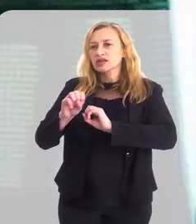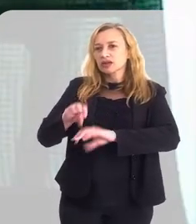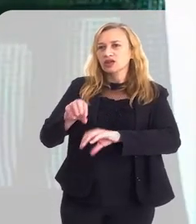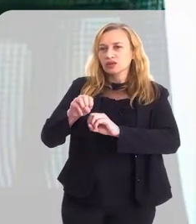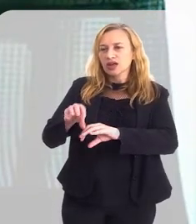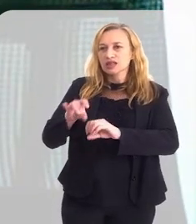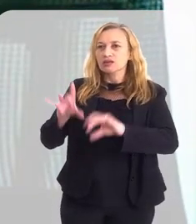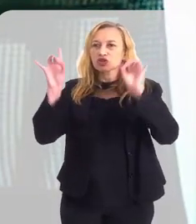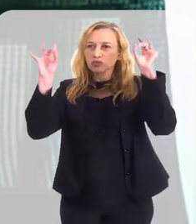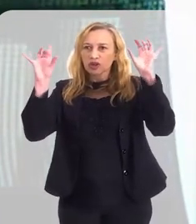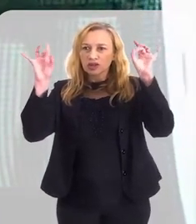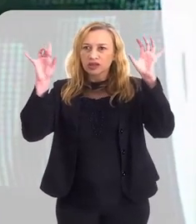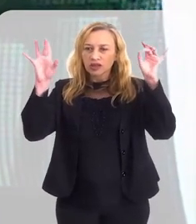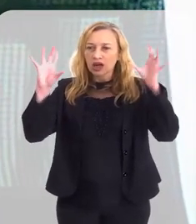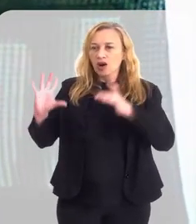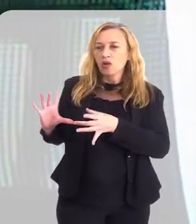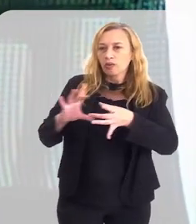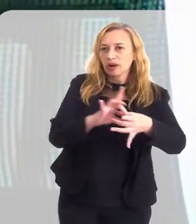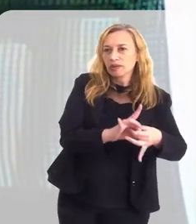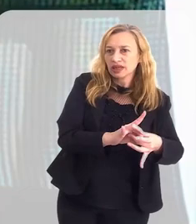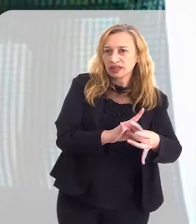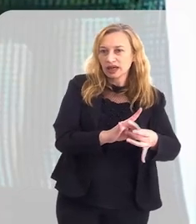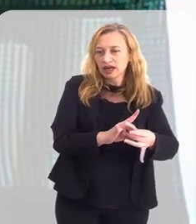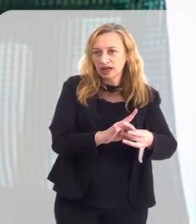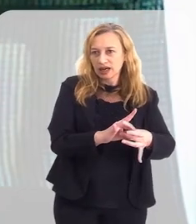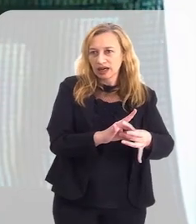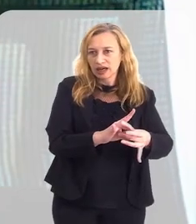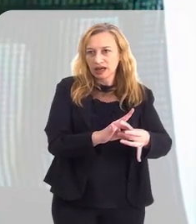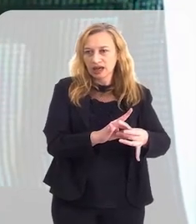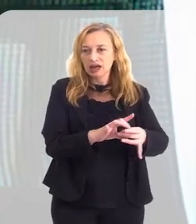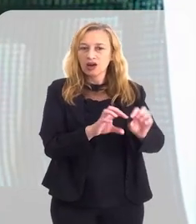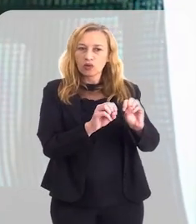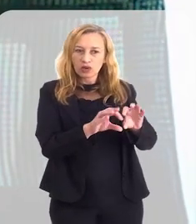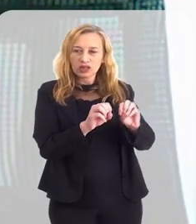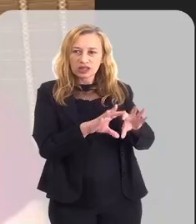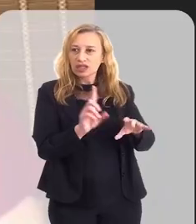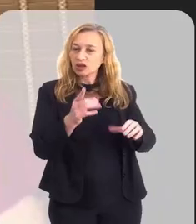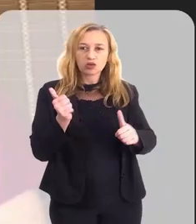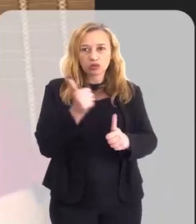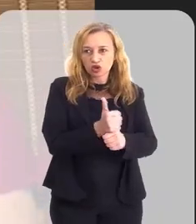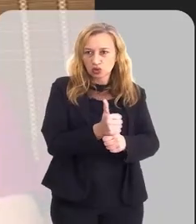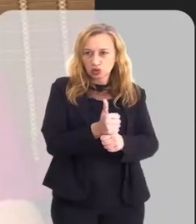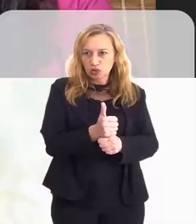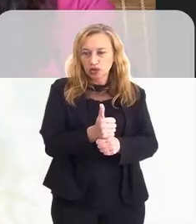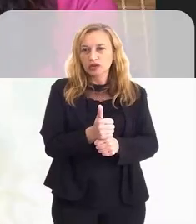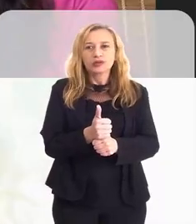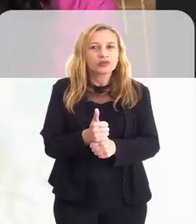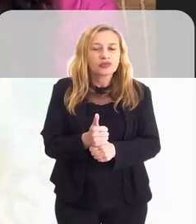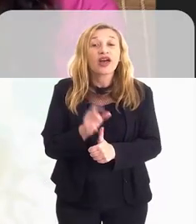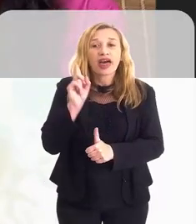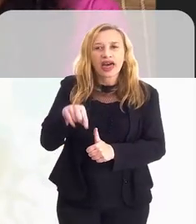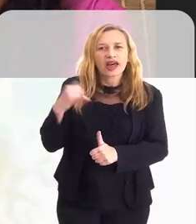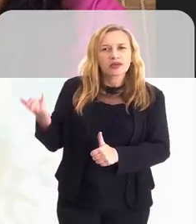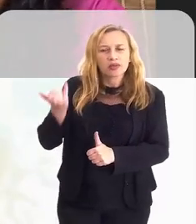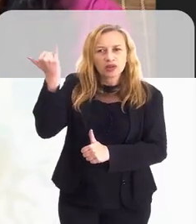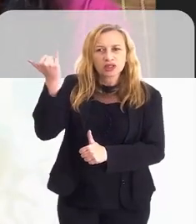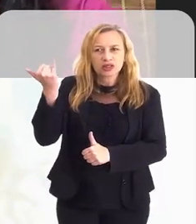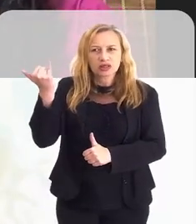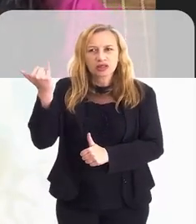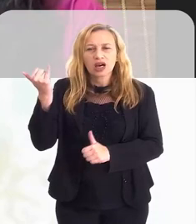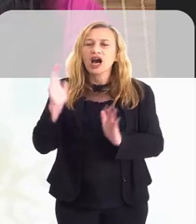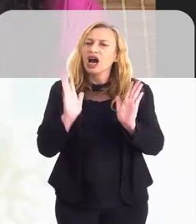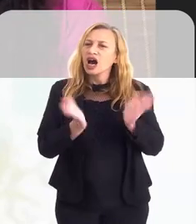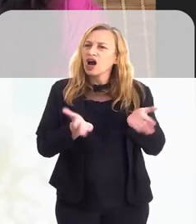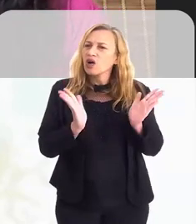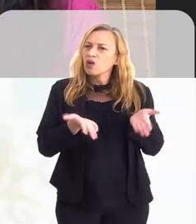é complementar ao trabalho da sala de aula regular, não é substitutivo. Não é substitutiva, Isso é exatamente, era muito isso que eu queria te